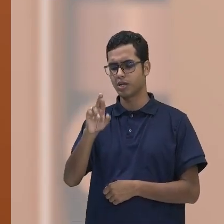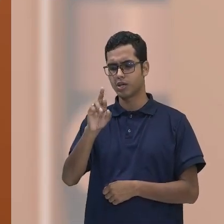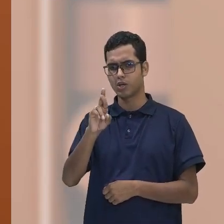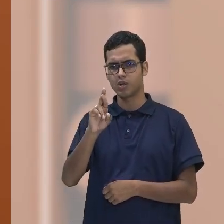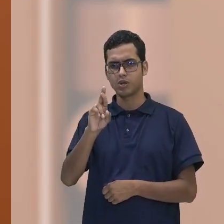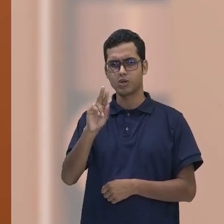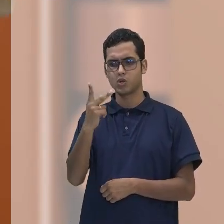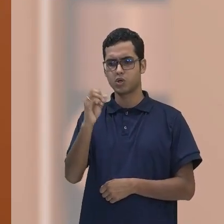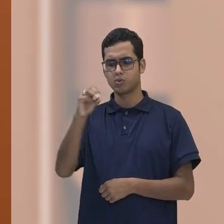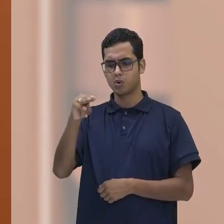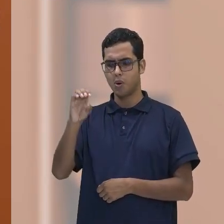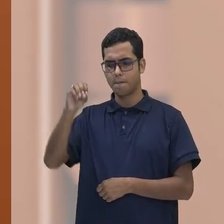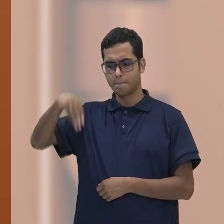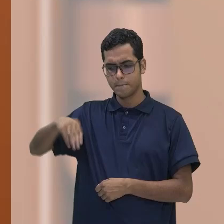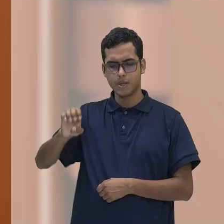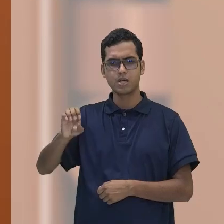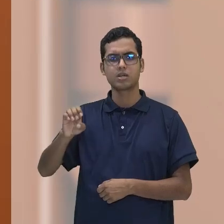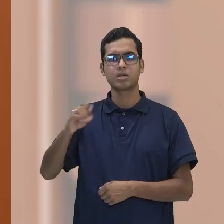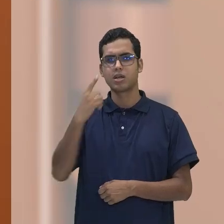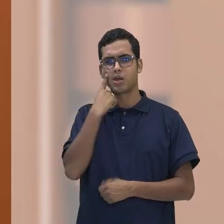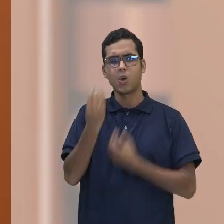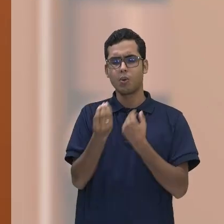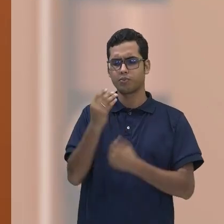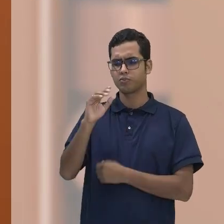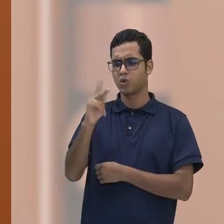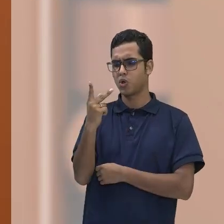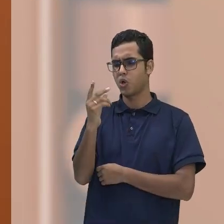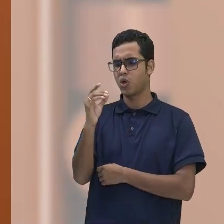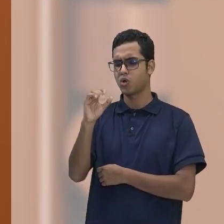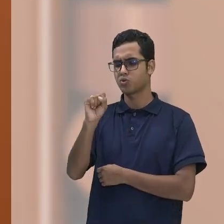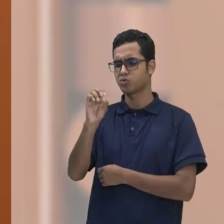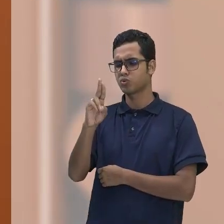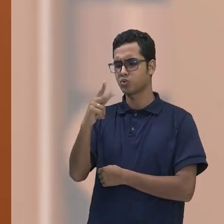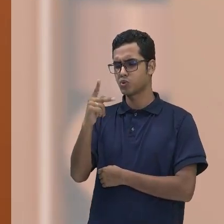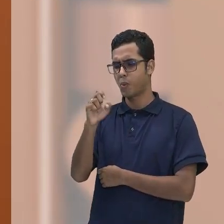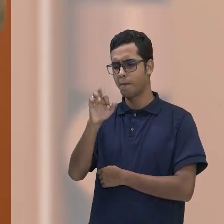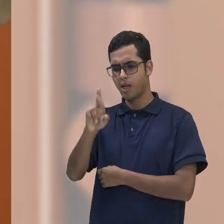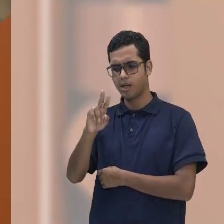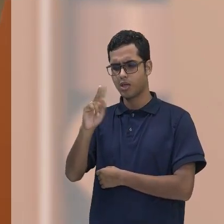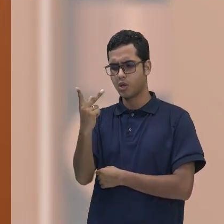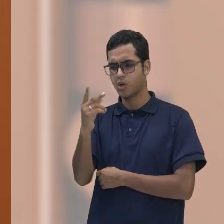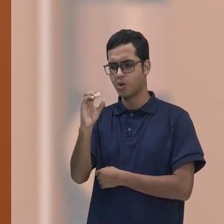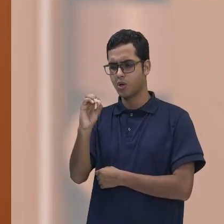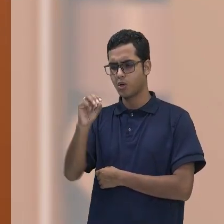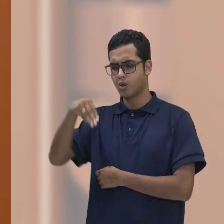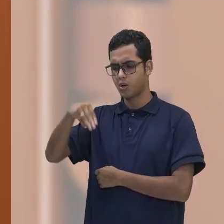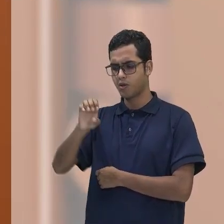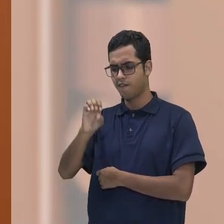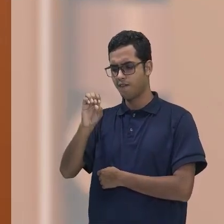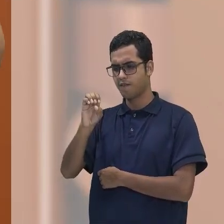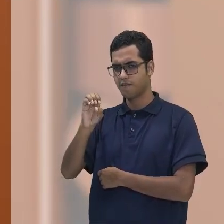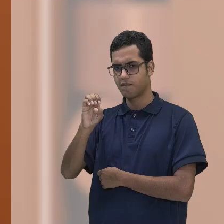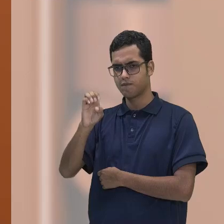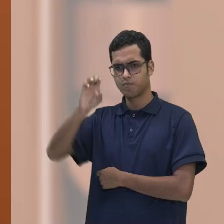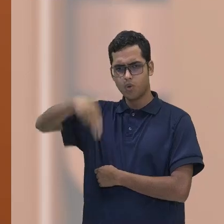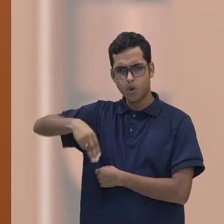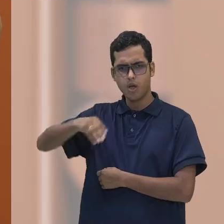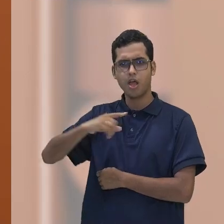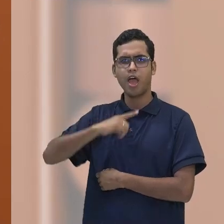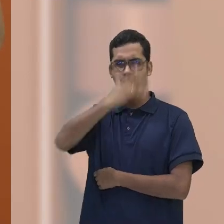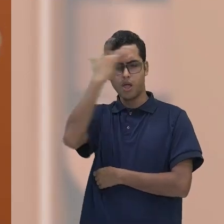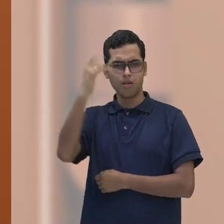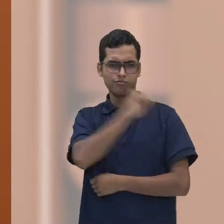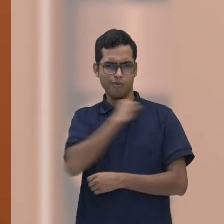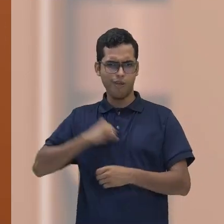o super-homem que vai sair voando agora por aí, não é? Com a sua capa para um lado e para o outro. É o Clark Kent que veio lá de Krypton e